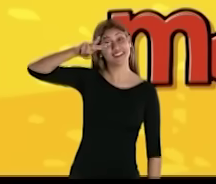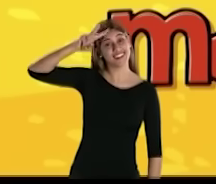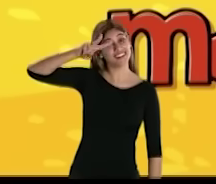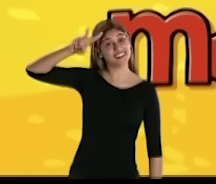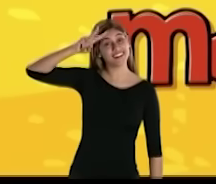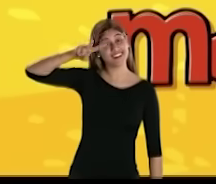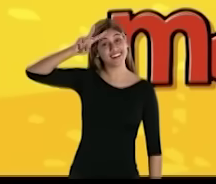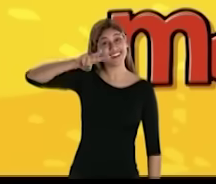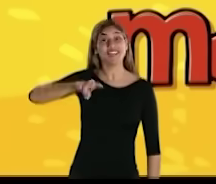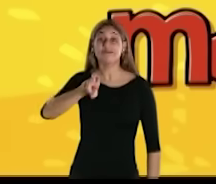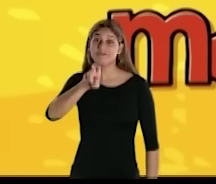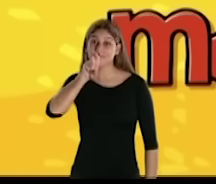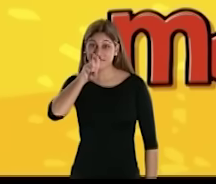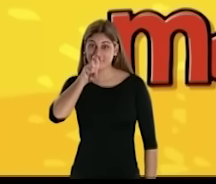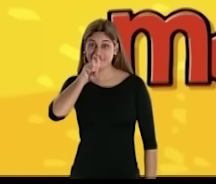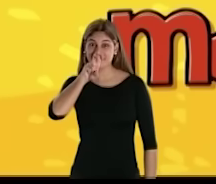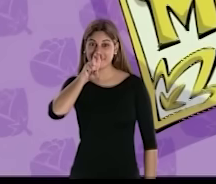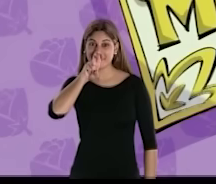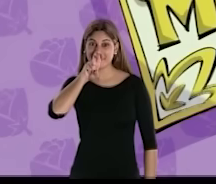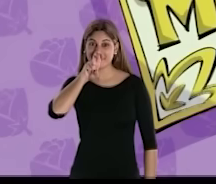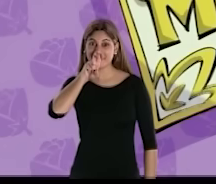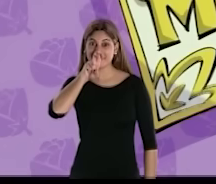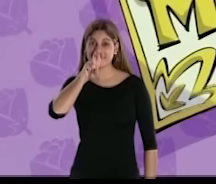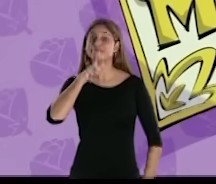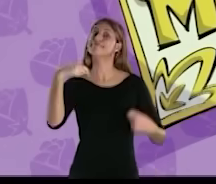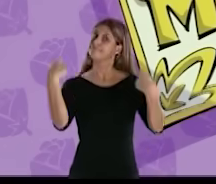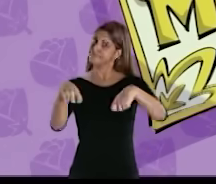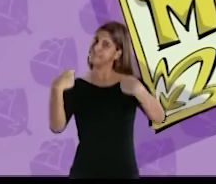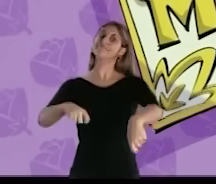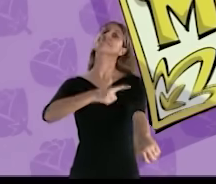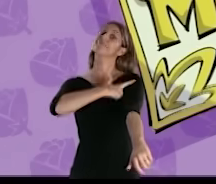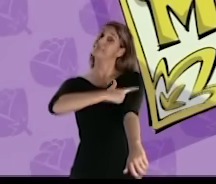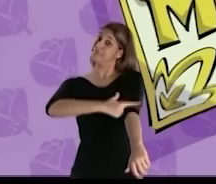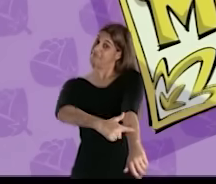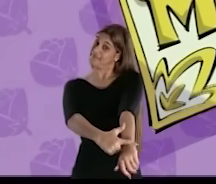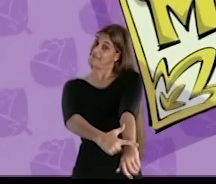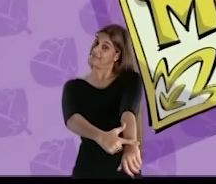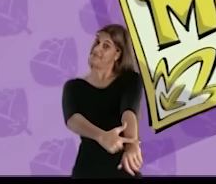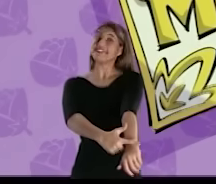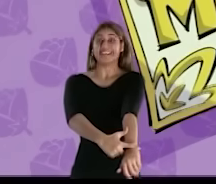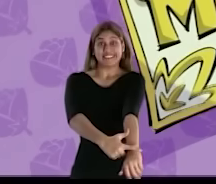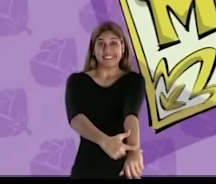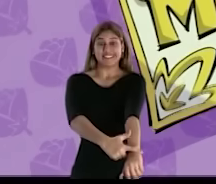Mônica e Boas Maneiras